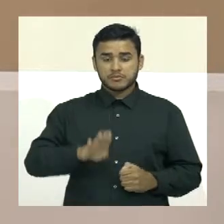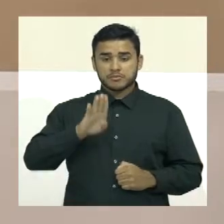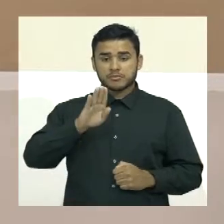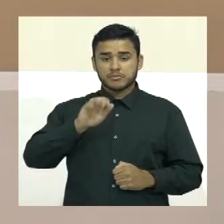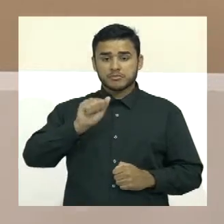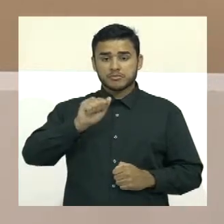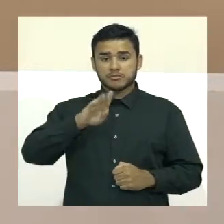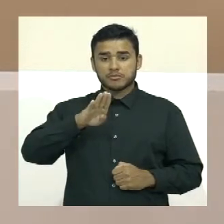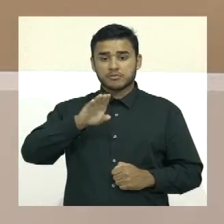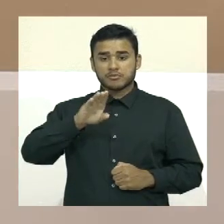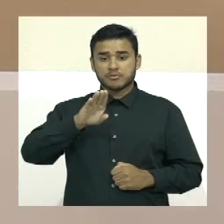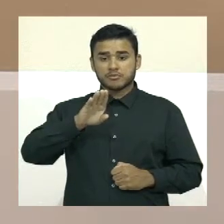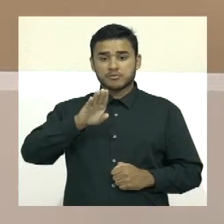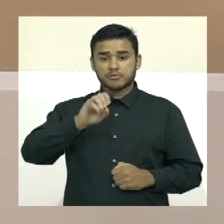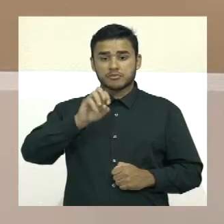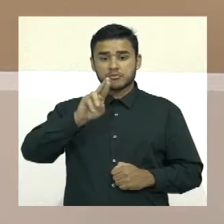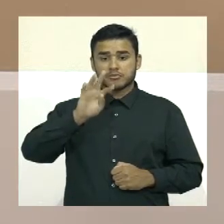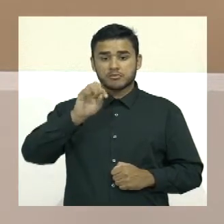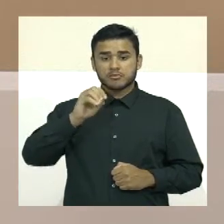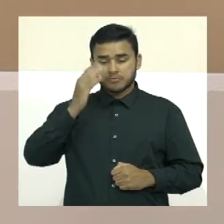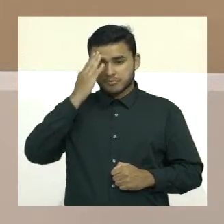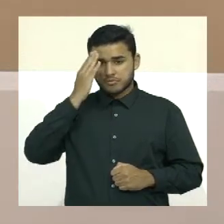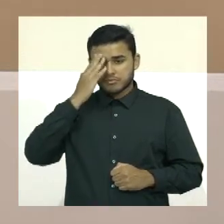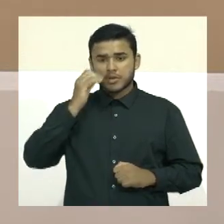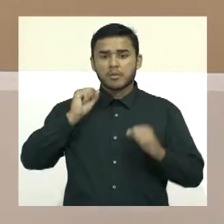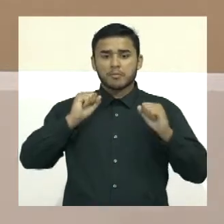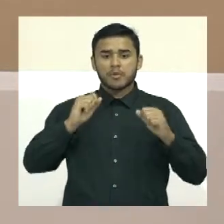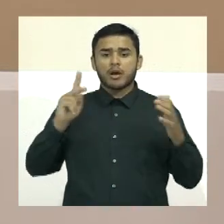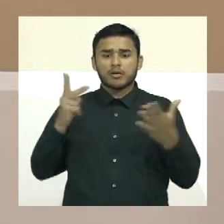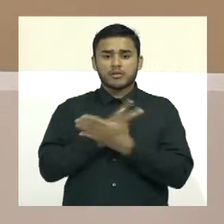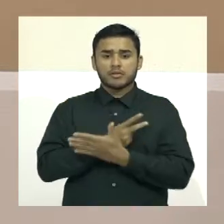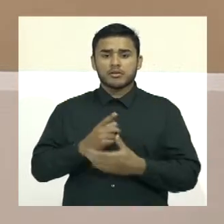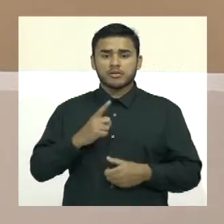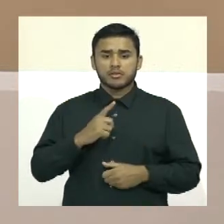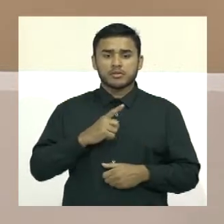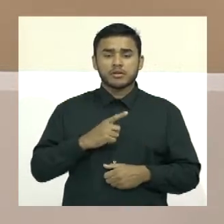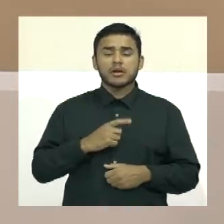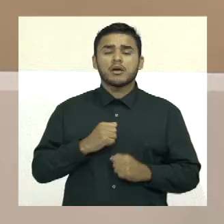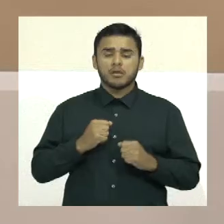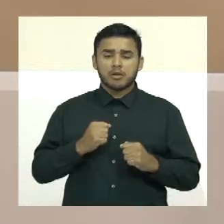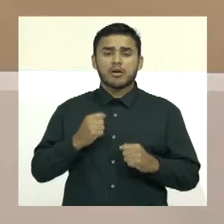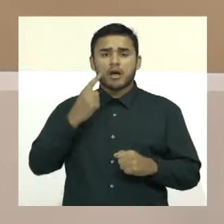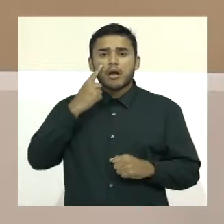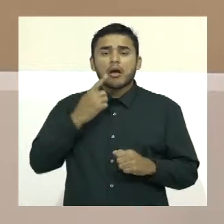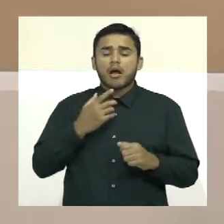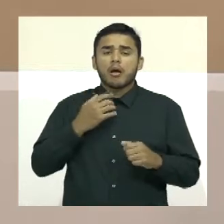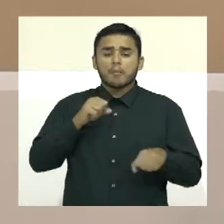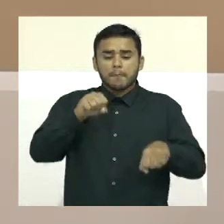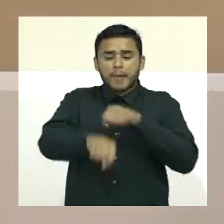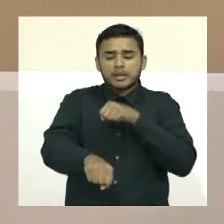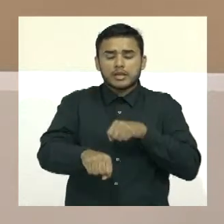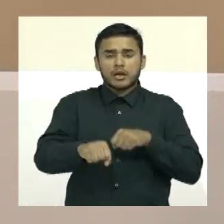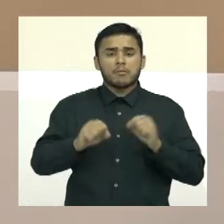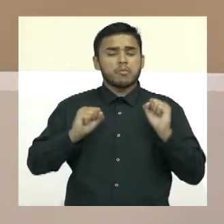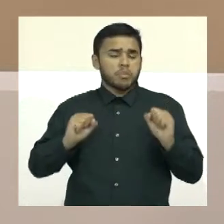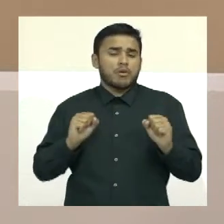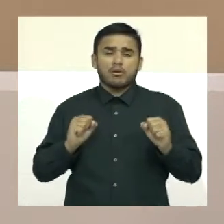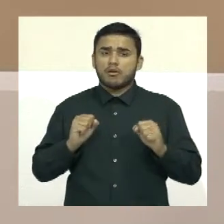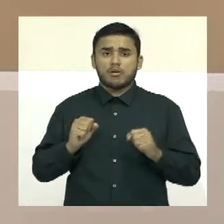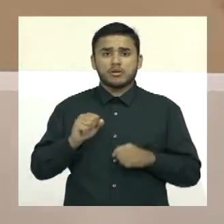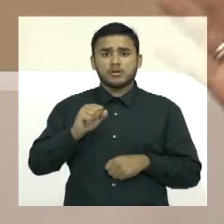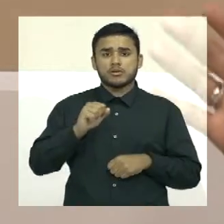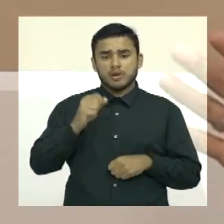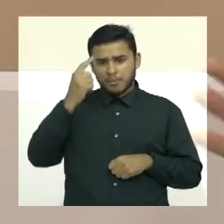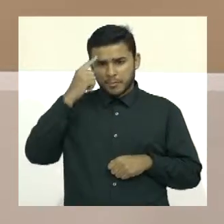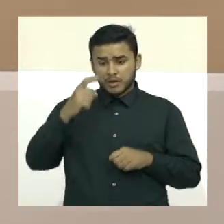vaginal e ali, ferindo a nuca da criança, mataria o feto com o corpo para fora e com a cabeça para dentro. Então, é uma relativização